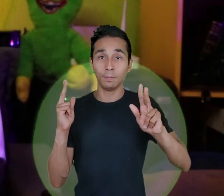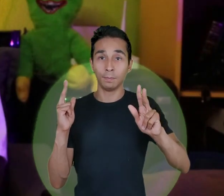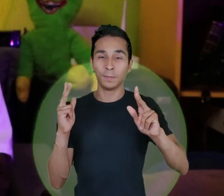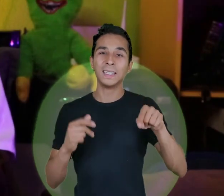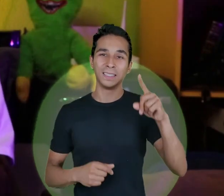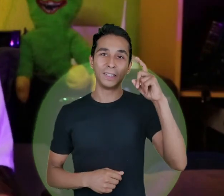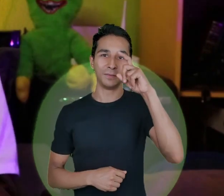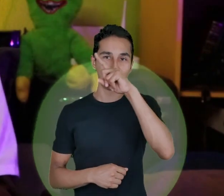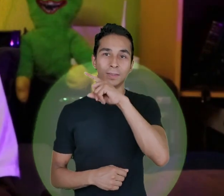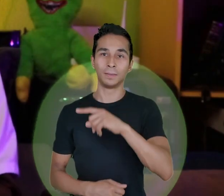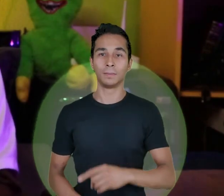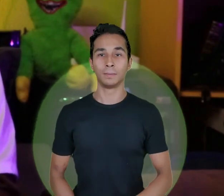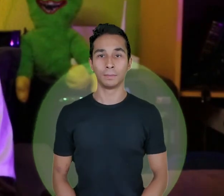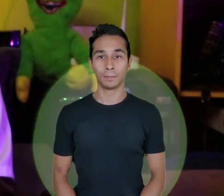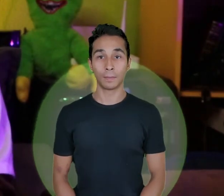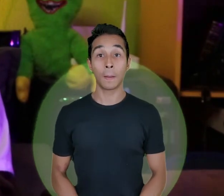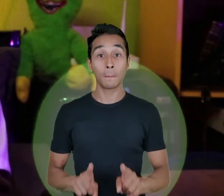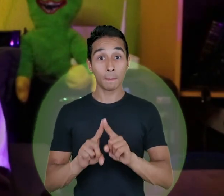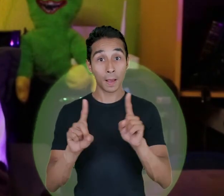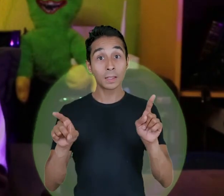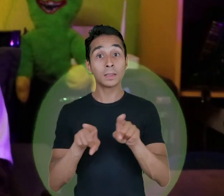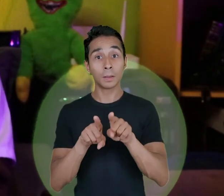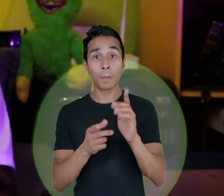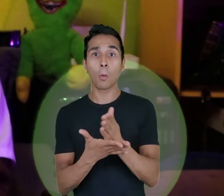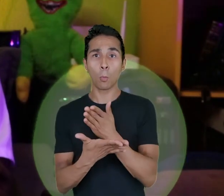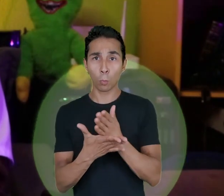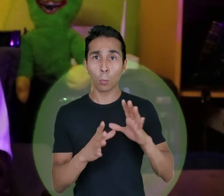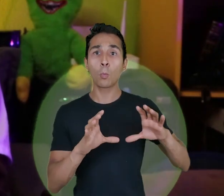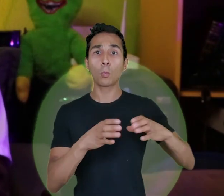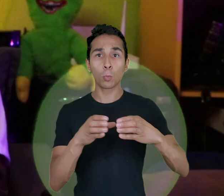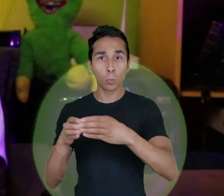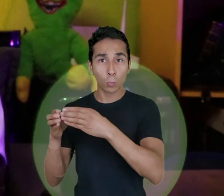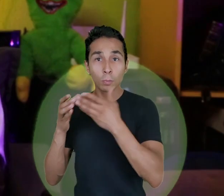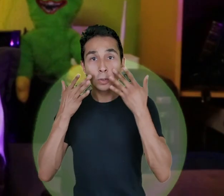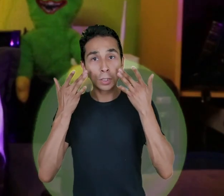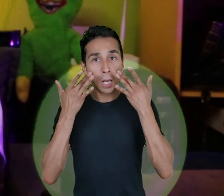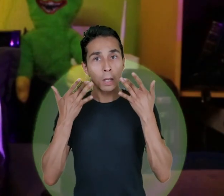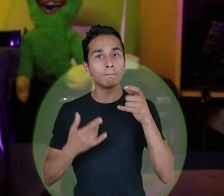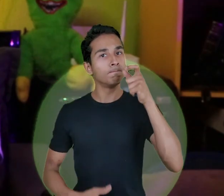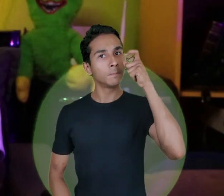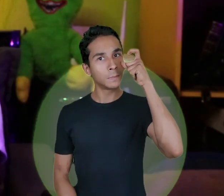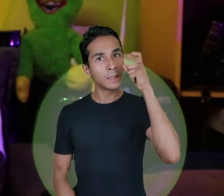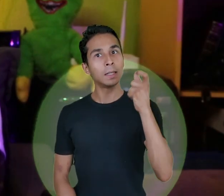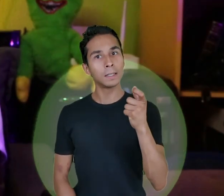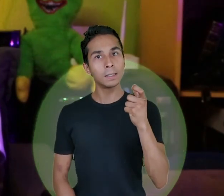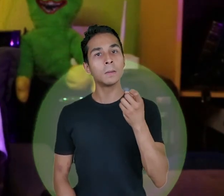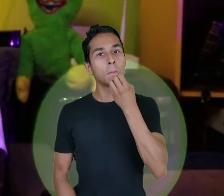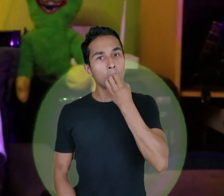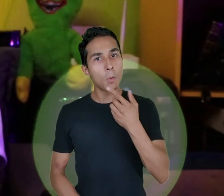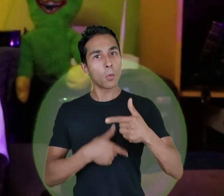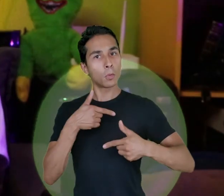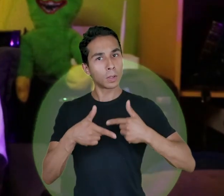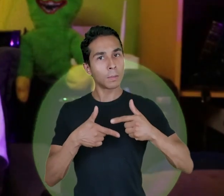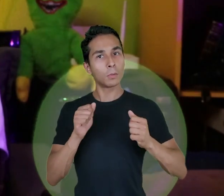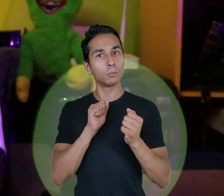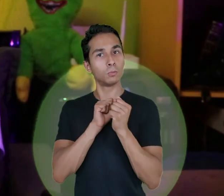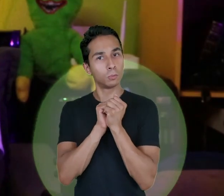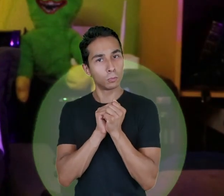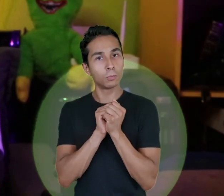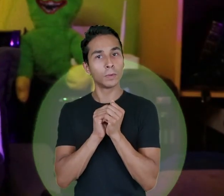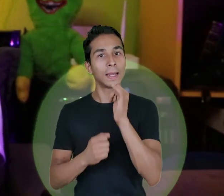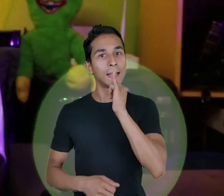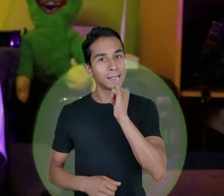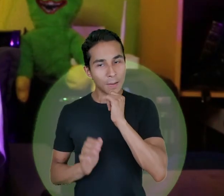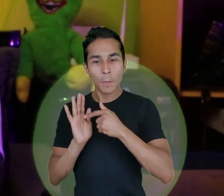vê aí exemplos muito interessantes de grupos, né, principalmente de grupos de teatro, aí, que são um grande exemplo, né, de sucesso